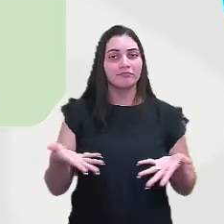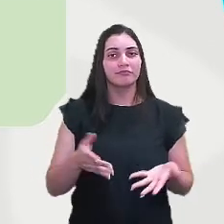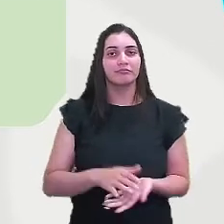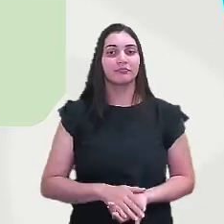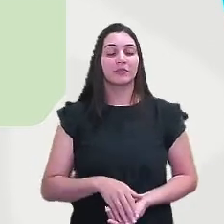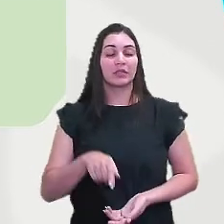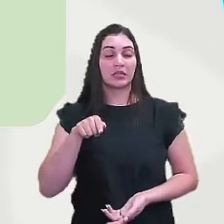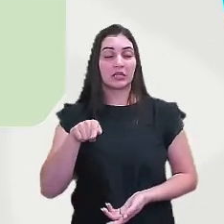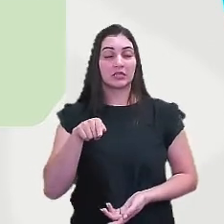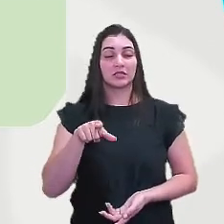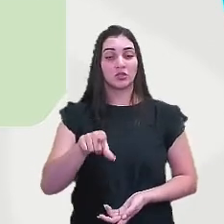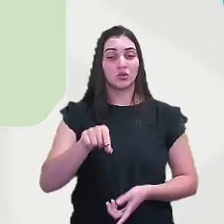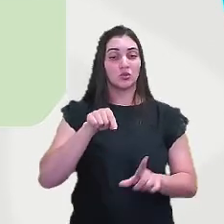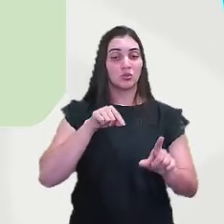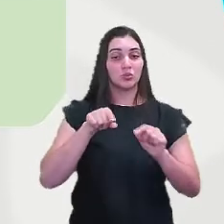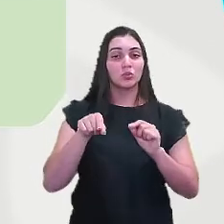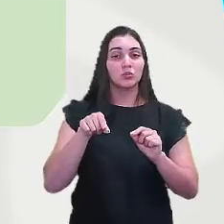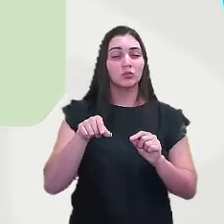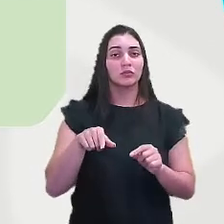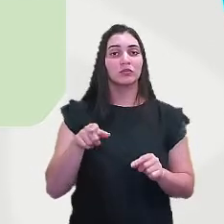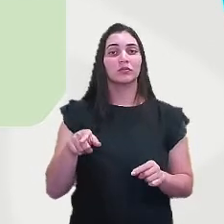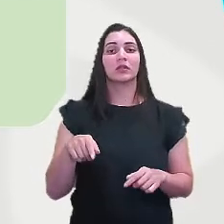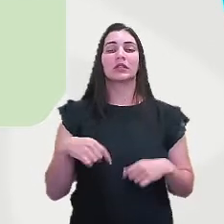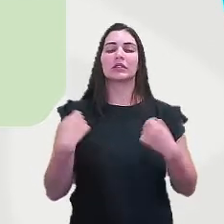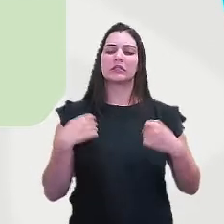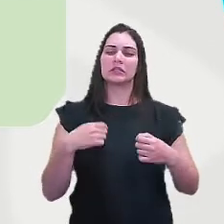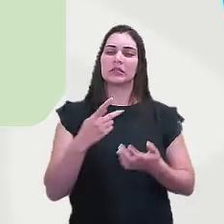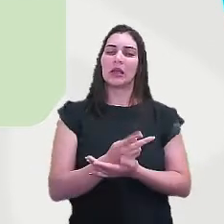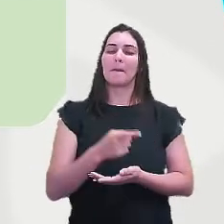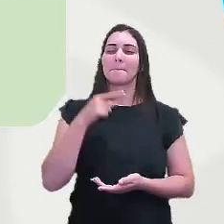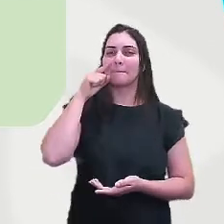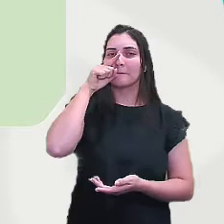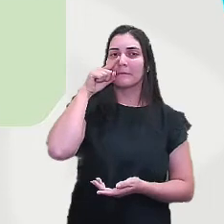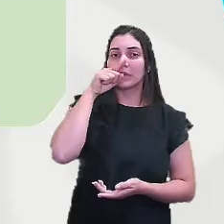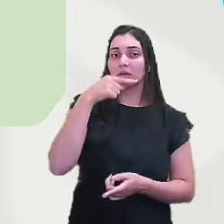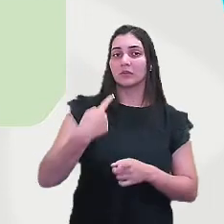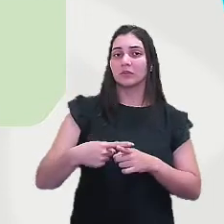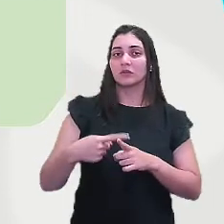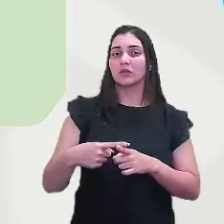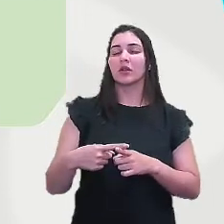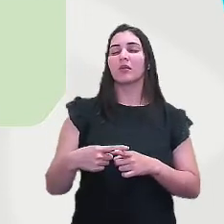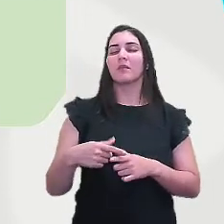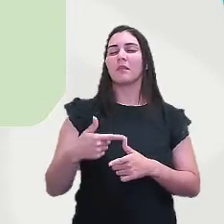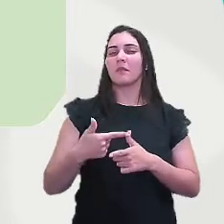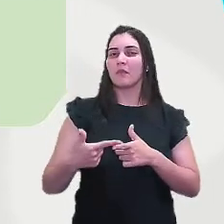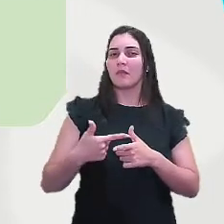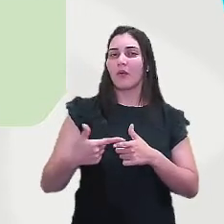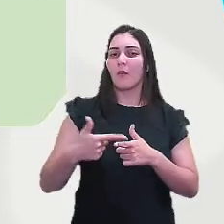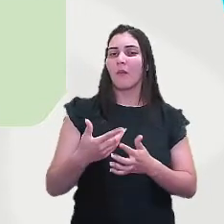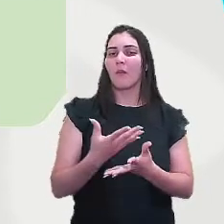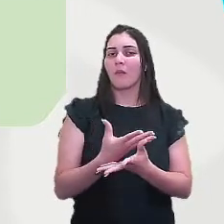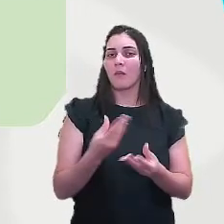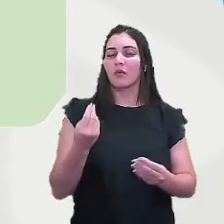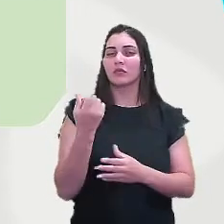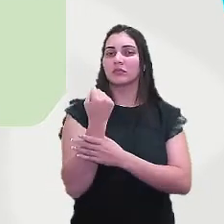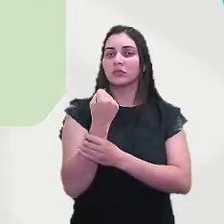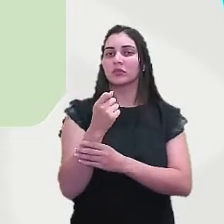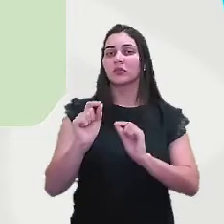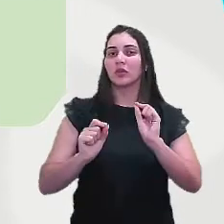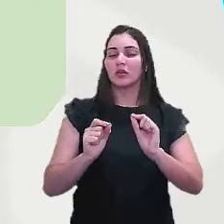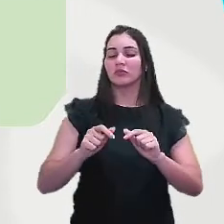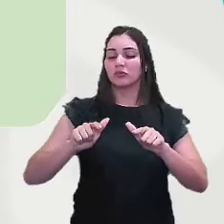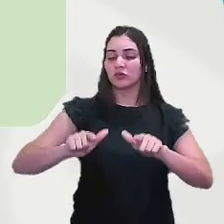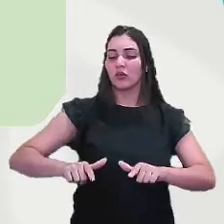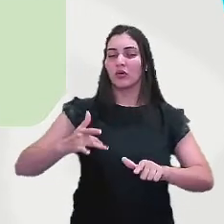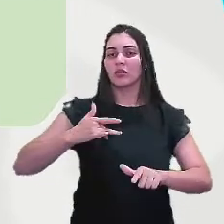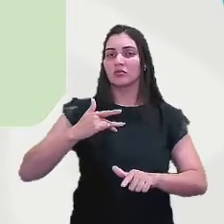Essa obsolescência programada, ela é perigosíssima e compromete muito a garantia de um ambiente